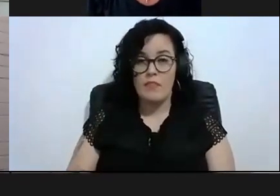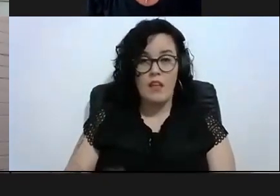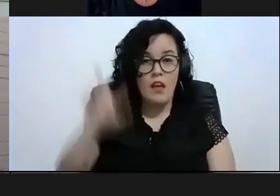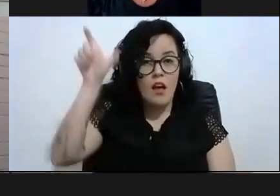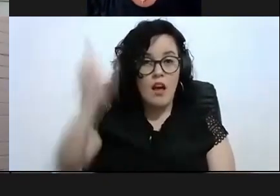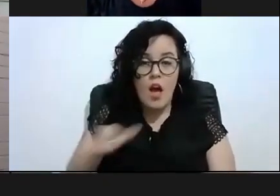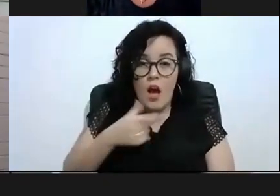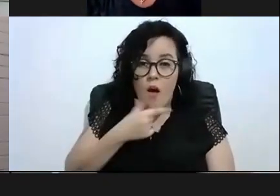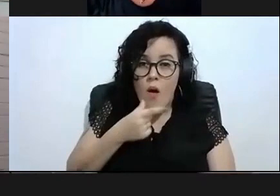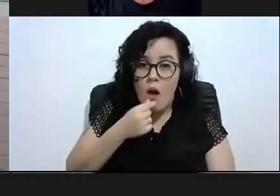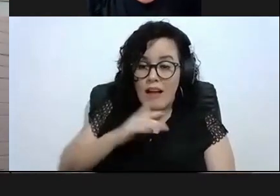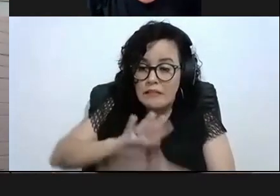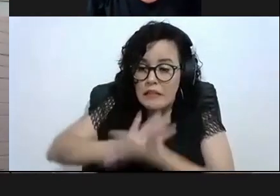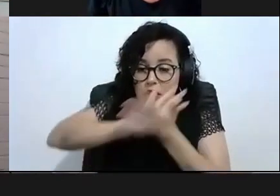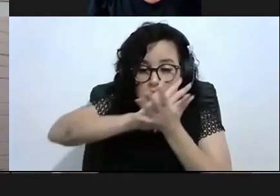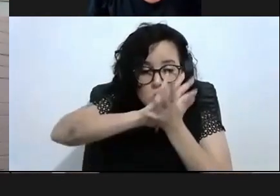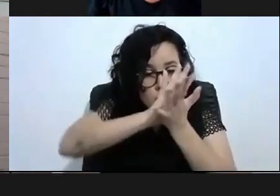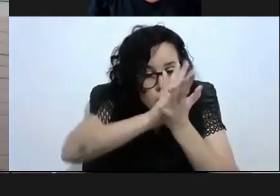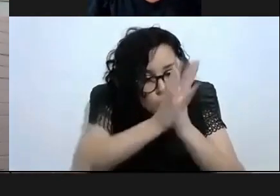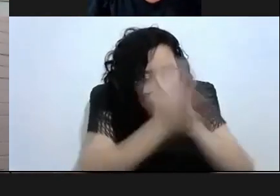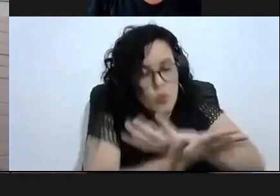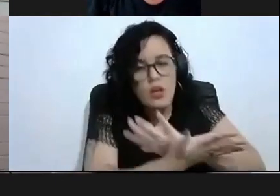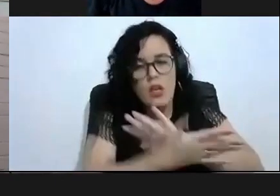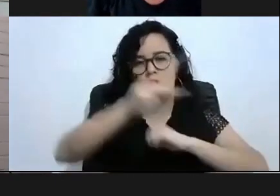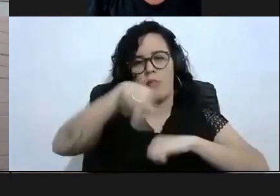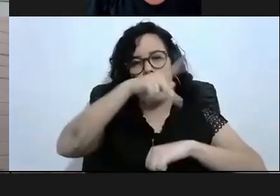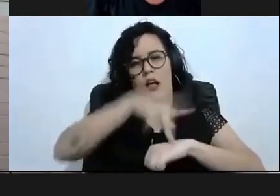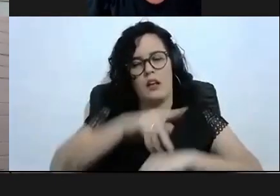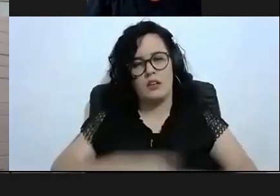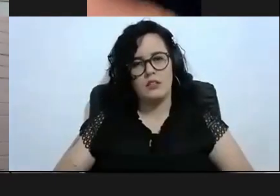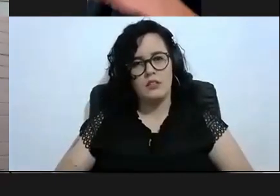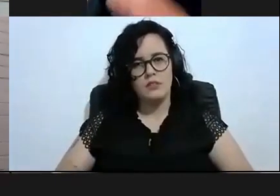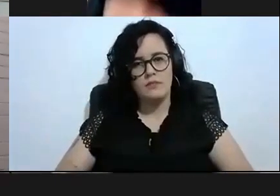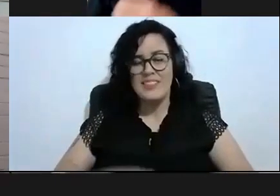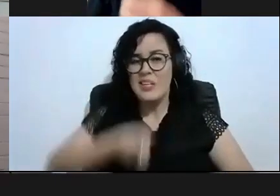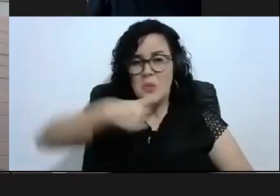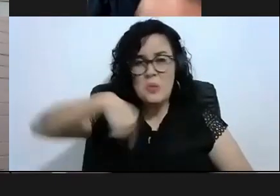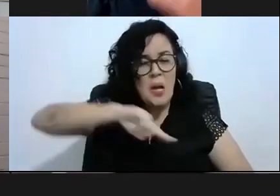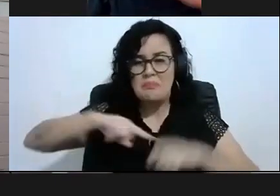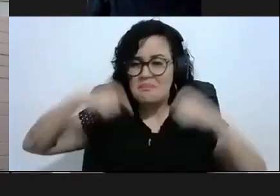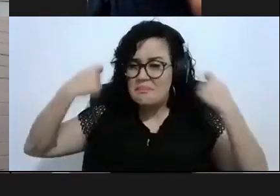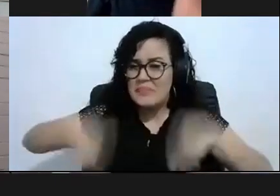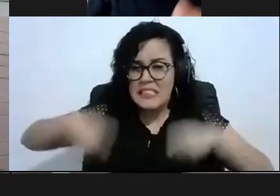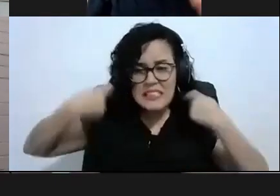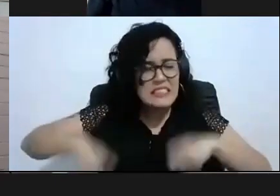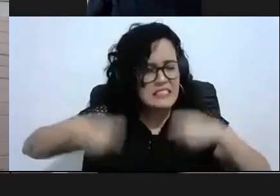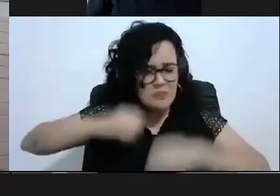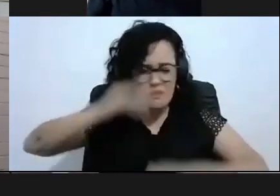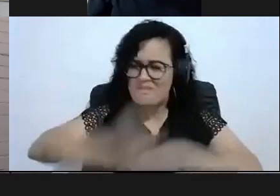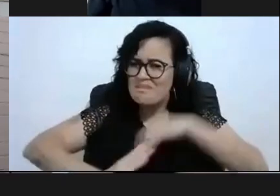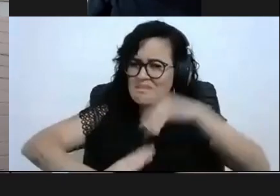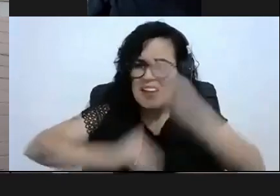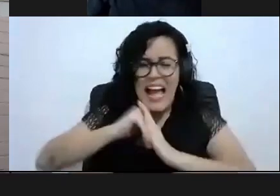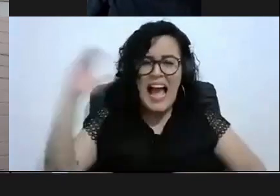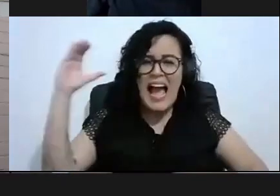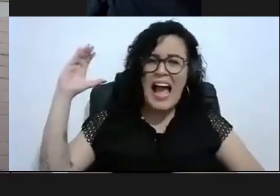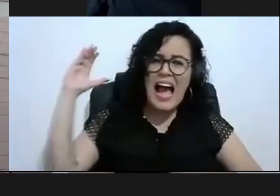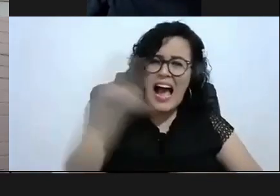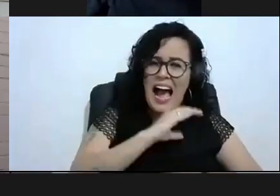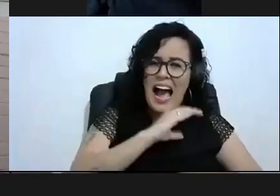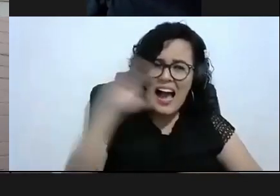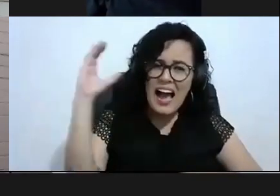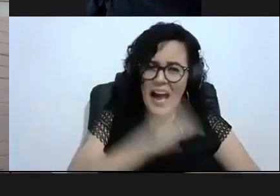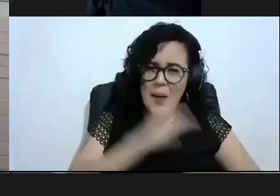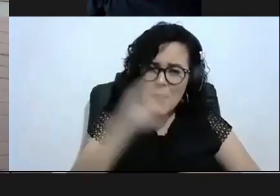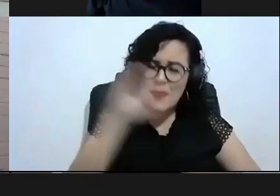acabando com o país, e se a gente não fizer alguma coisa muito rapidamente,